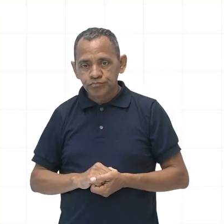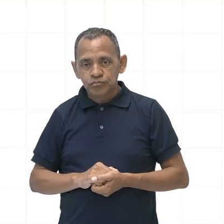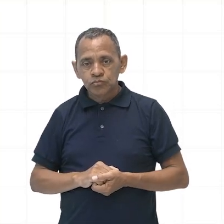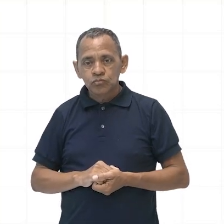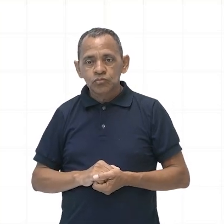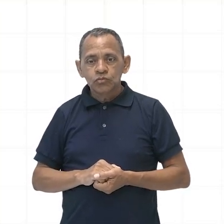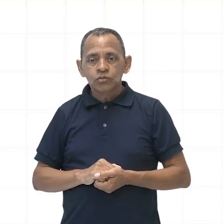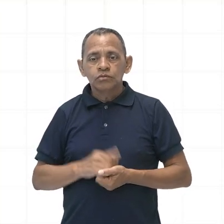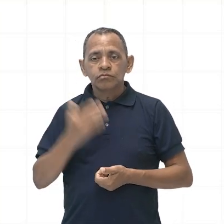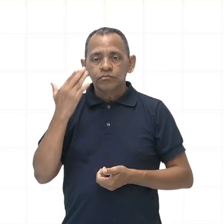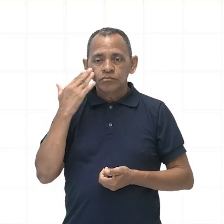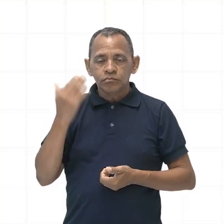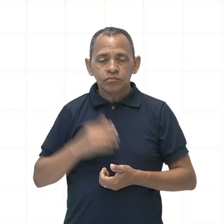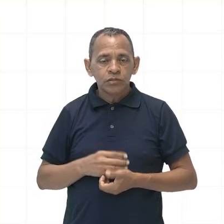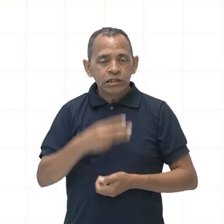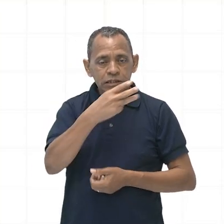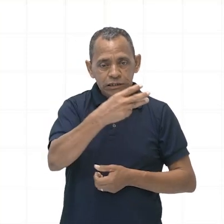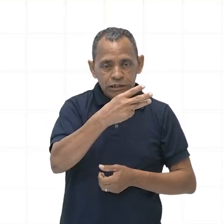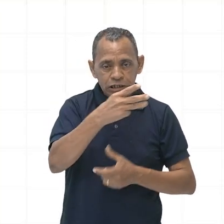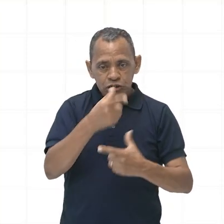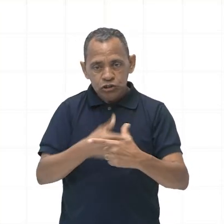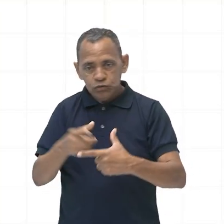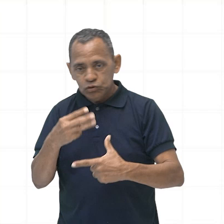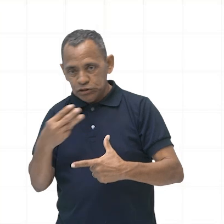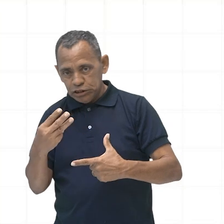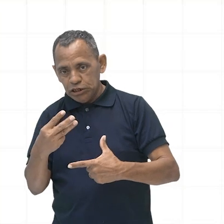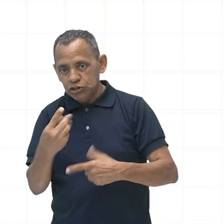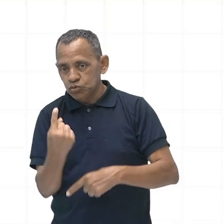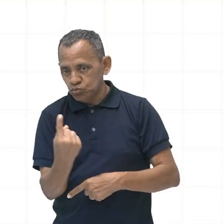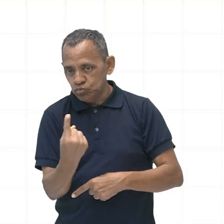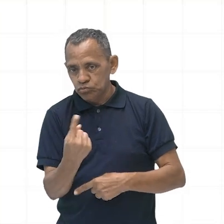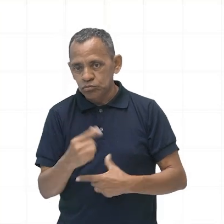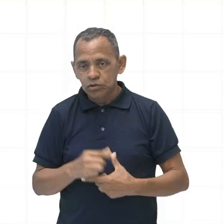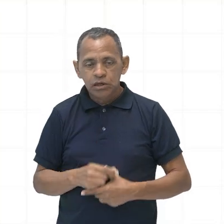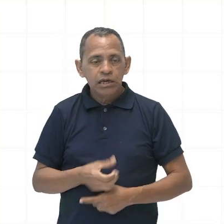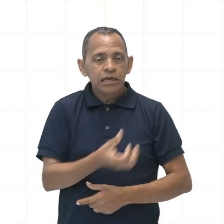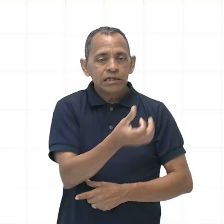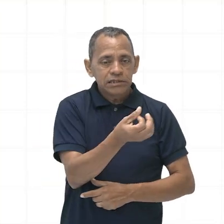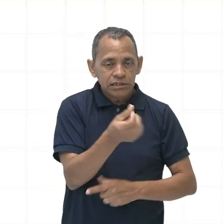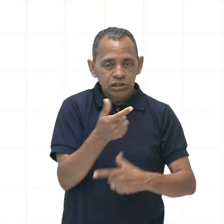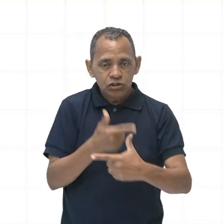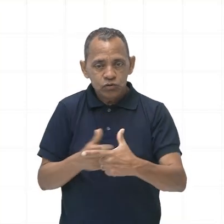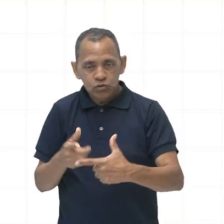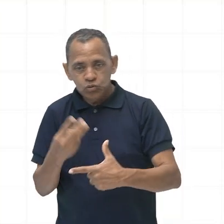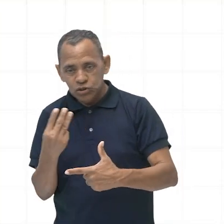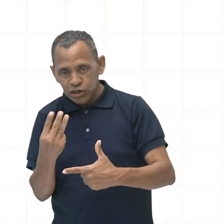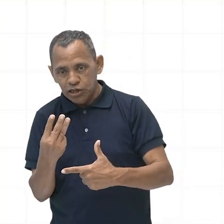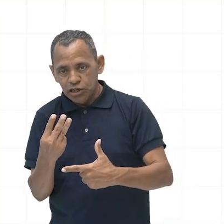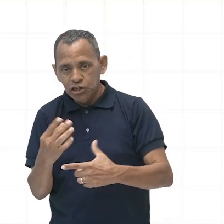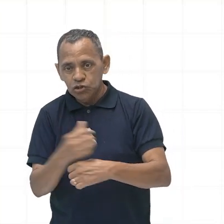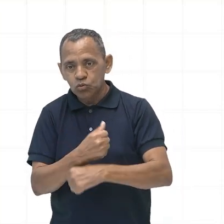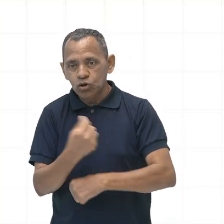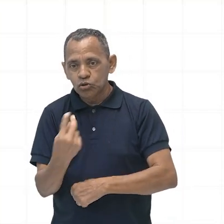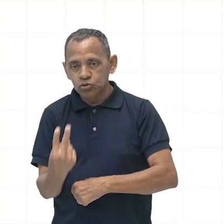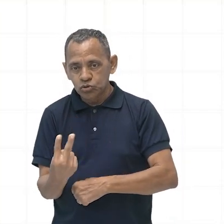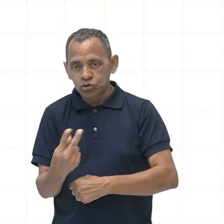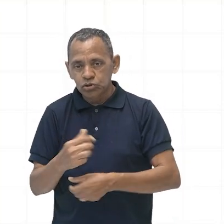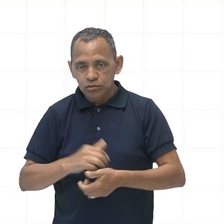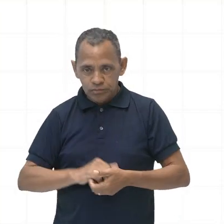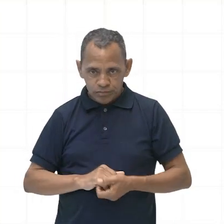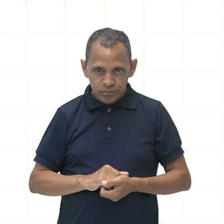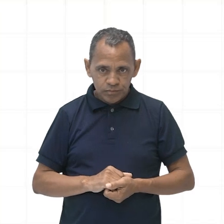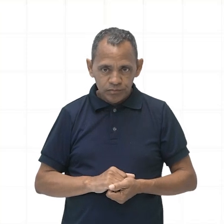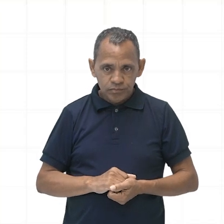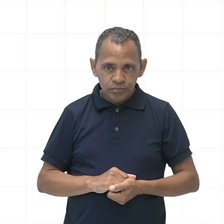3. Então, 3 dividido por 3 dá 1 e 6 dividido por 3 dá 2.